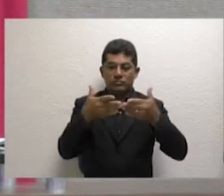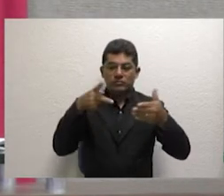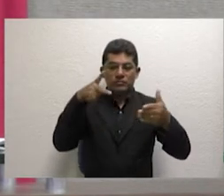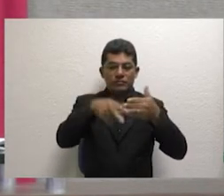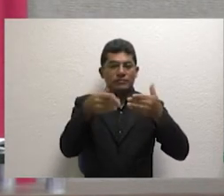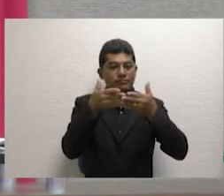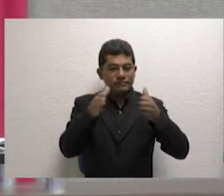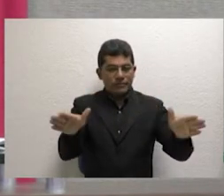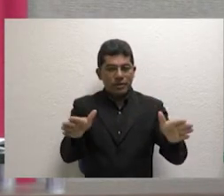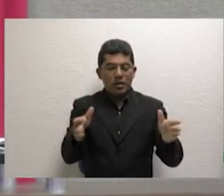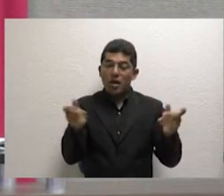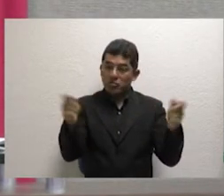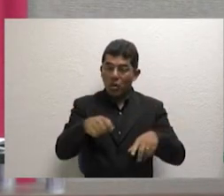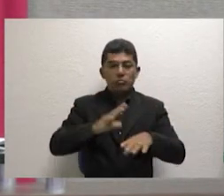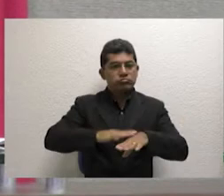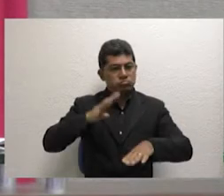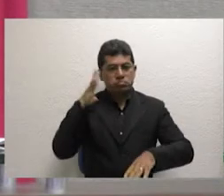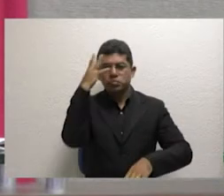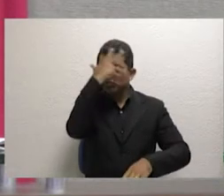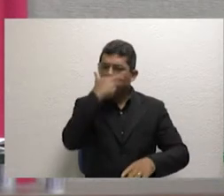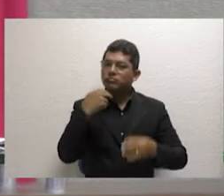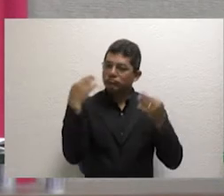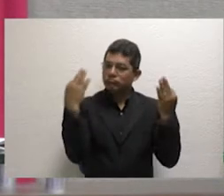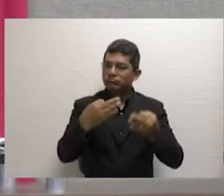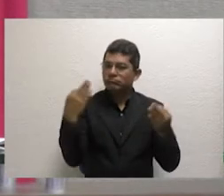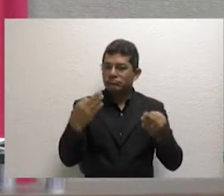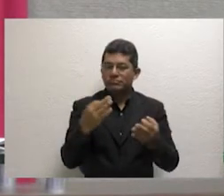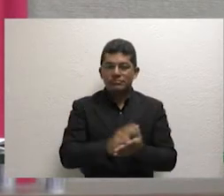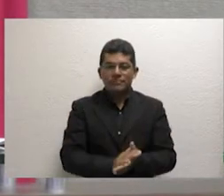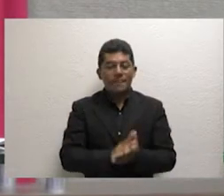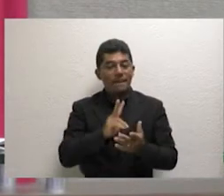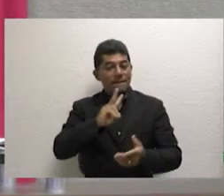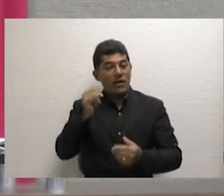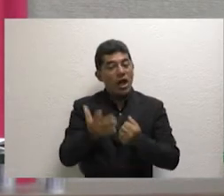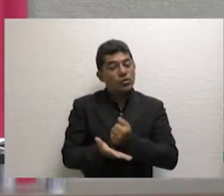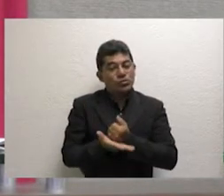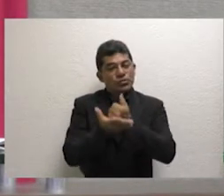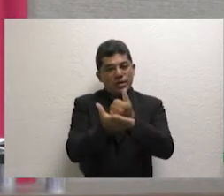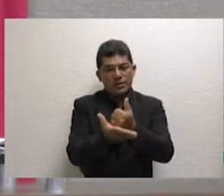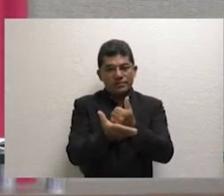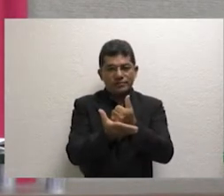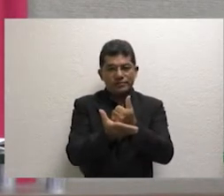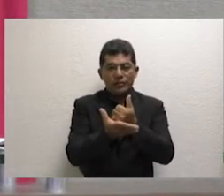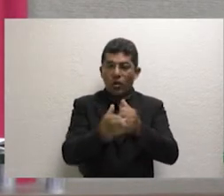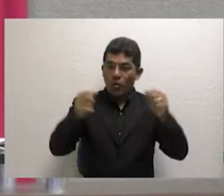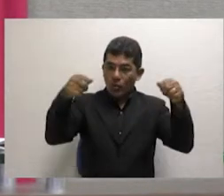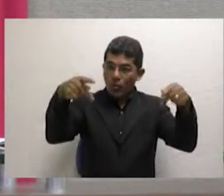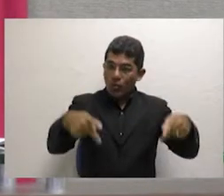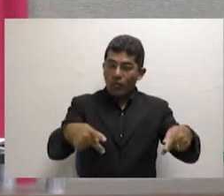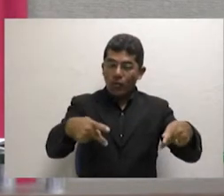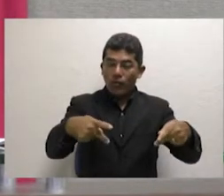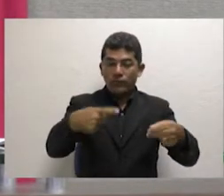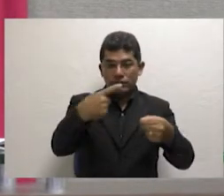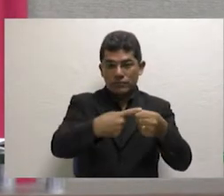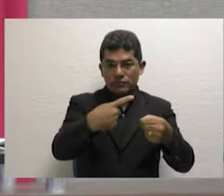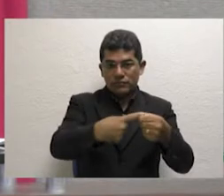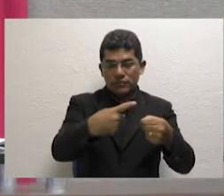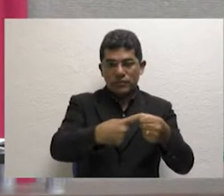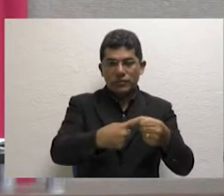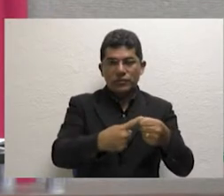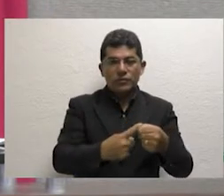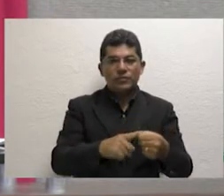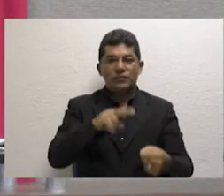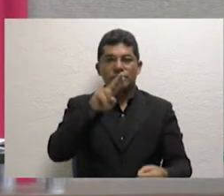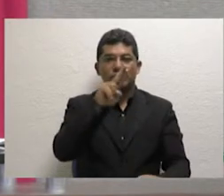e por sinal muito bonito, aonde vai ali ajudar o povo da cidade de Humaitá e toda